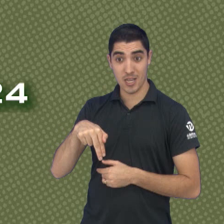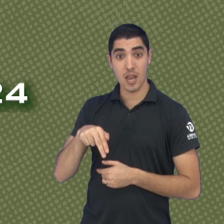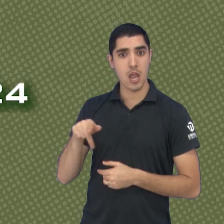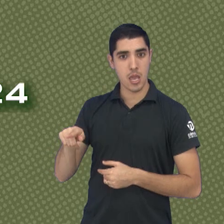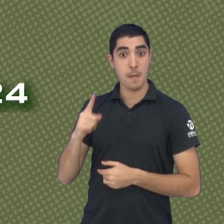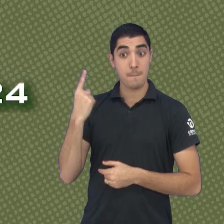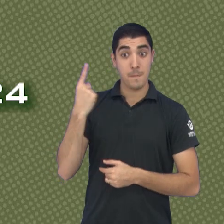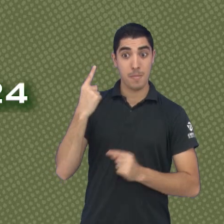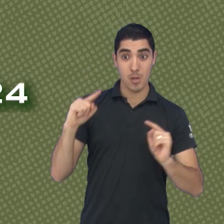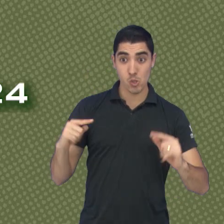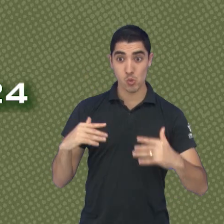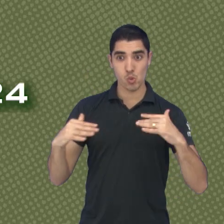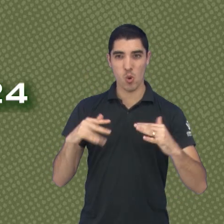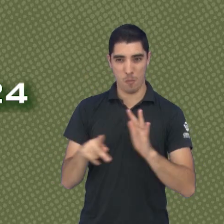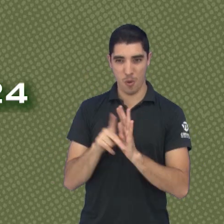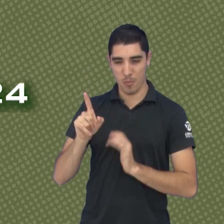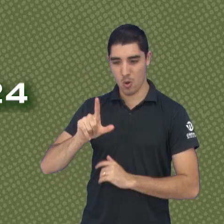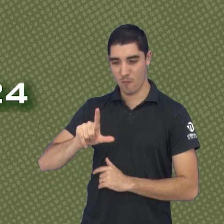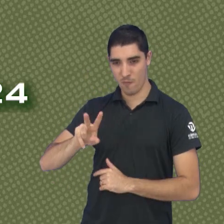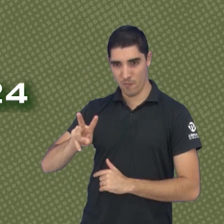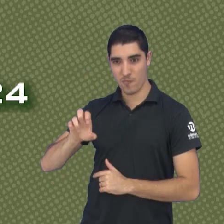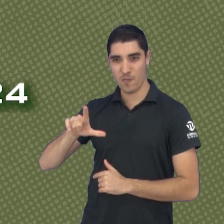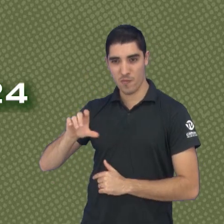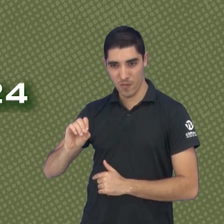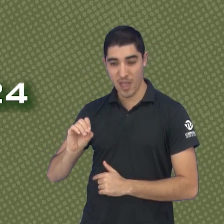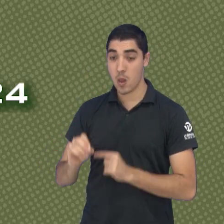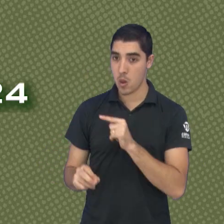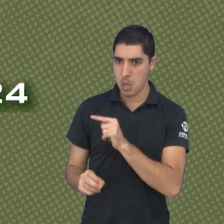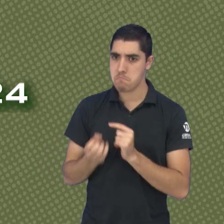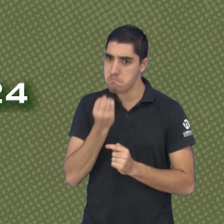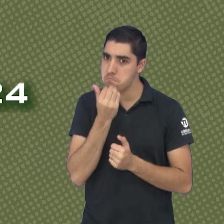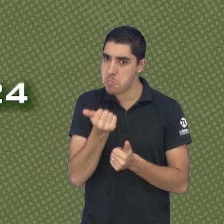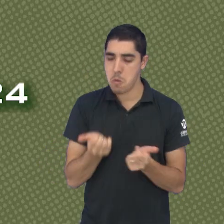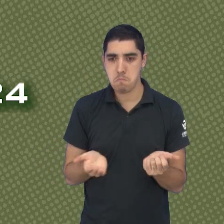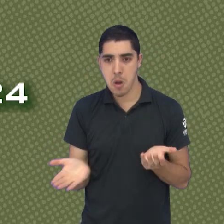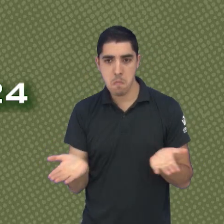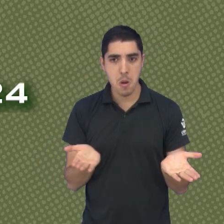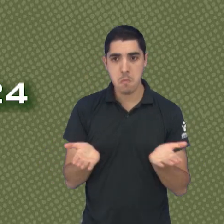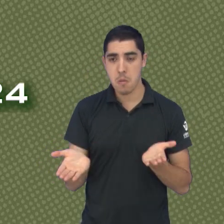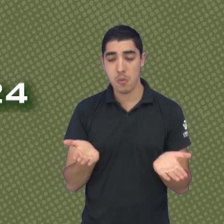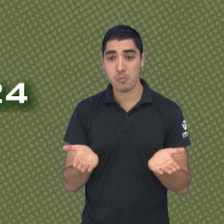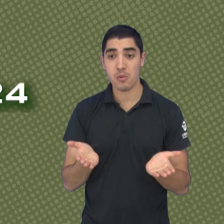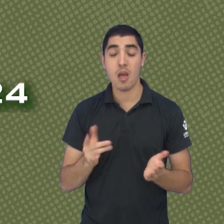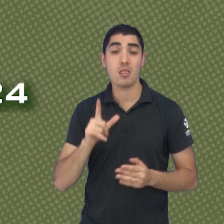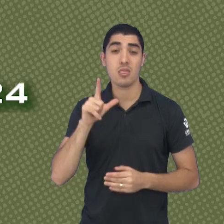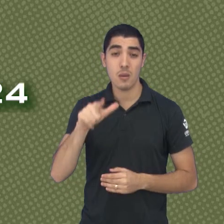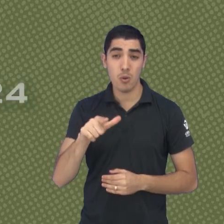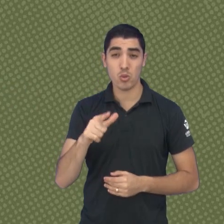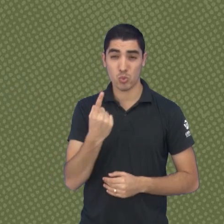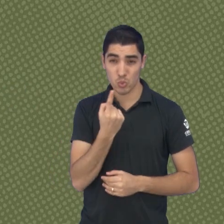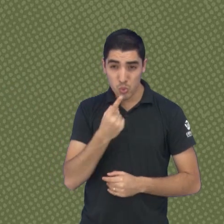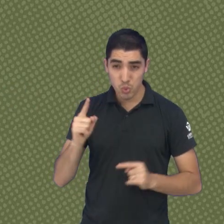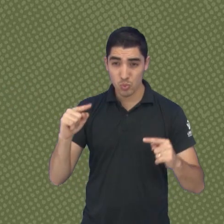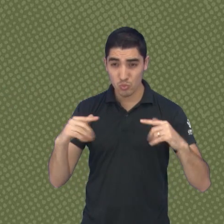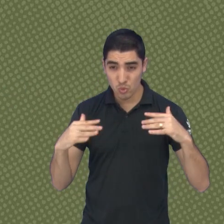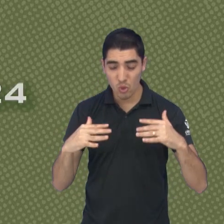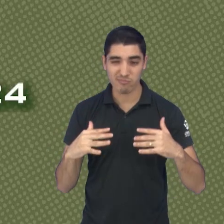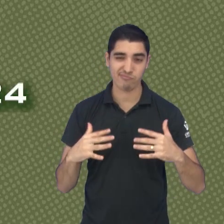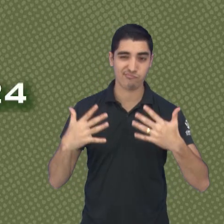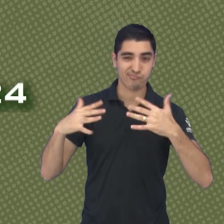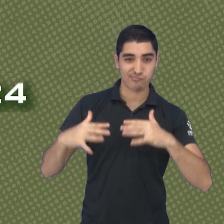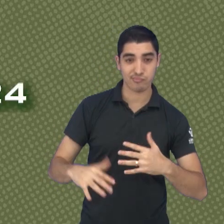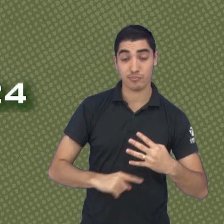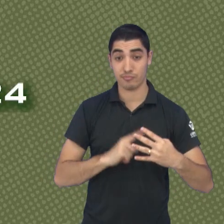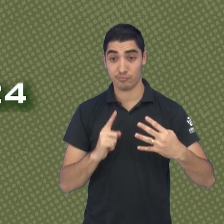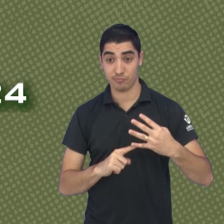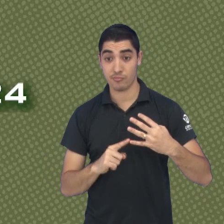das quartas contra o Velo, ganhou a titularidade no jogo da volta, mas deixou a desejar. O zagueiro Zé